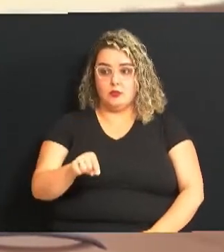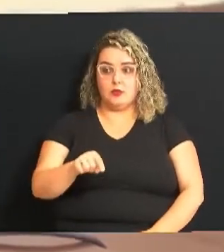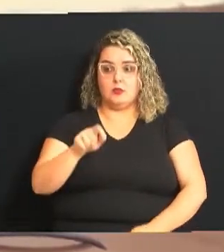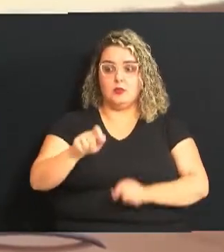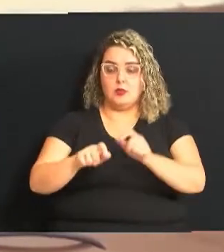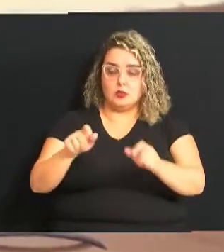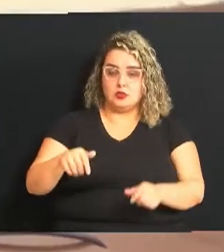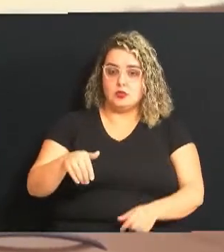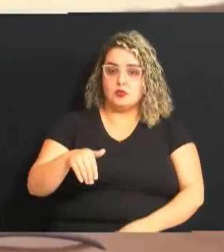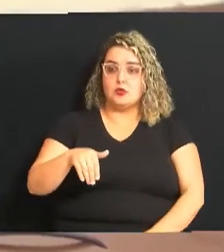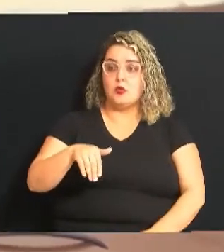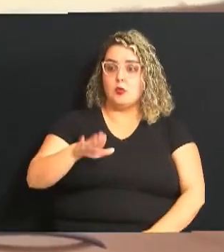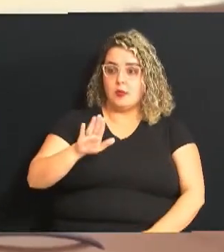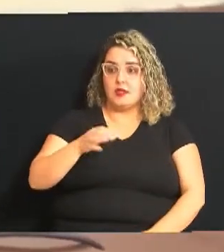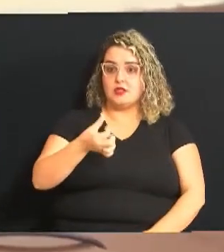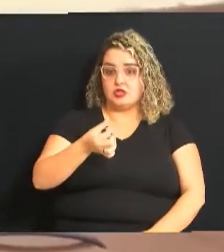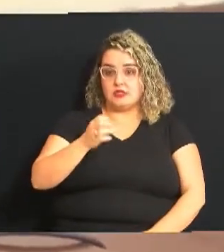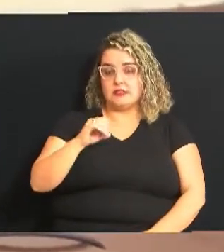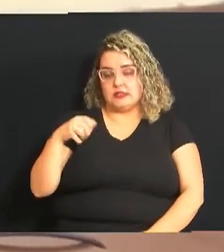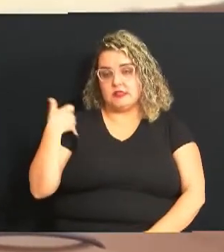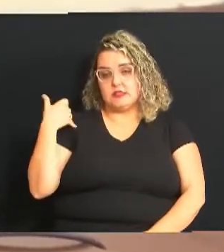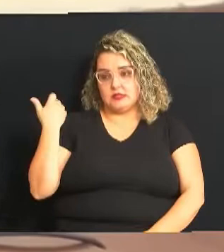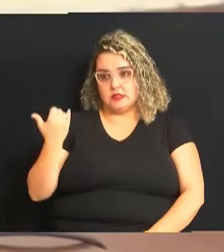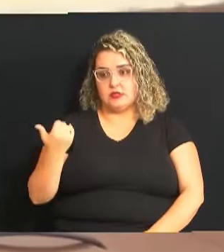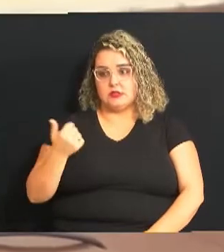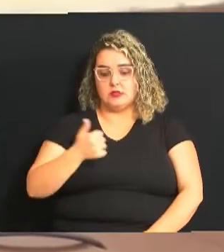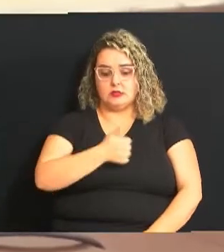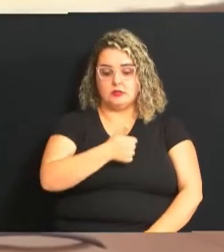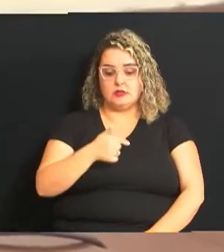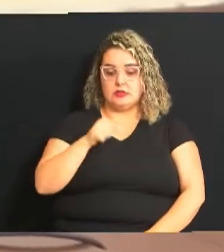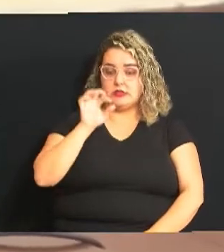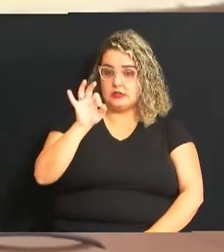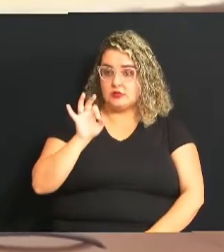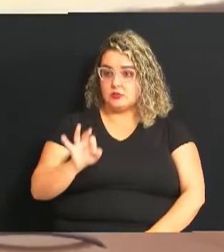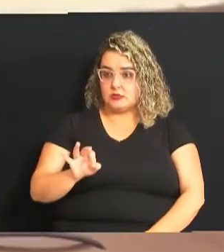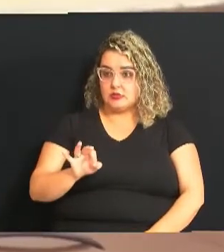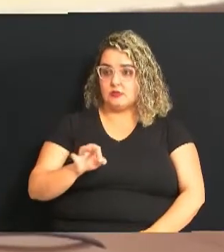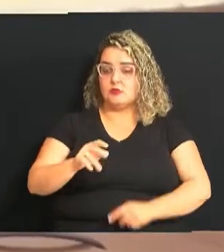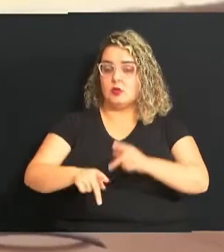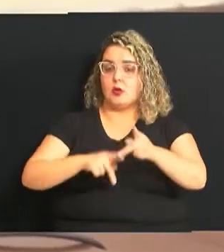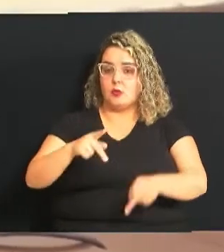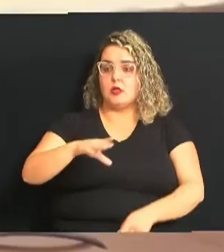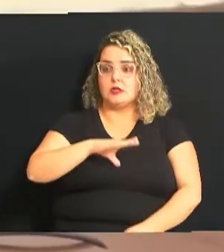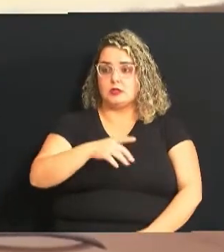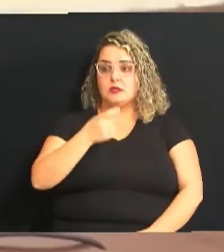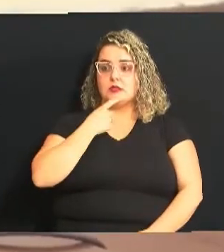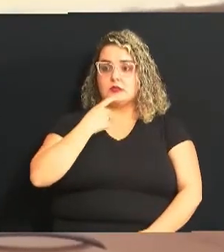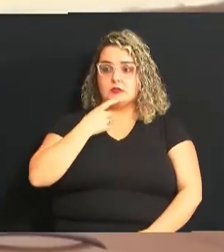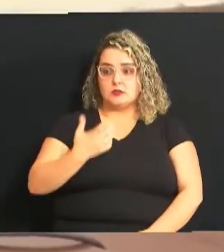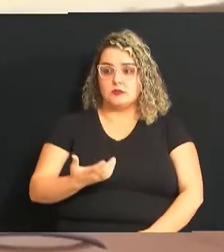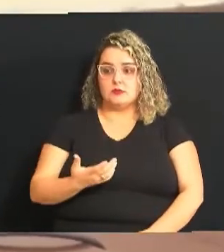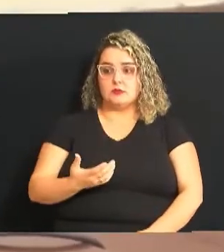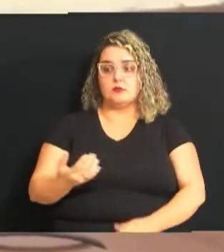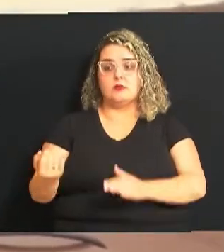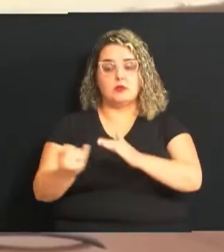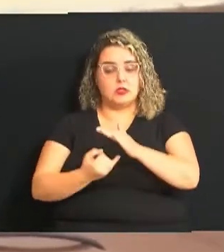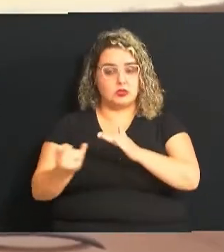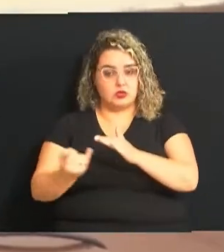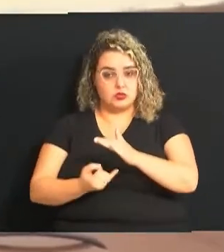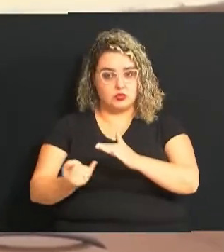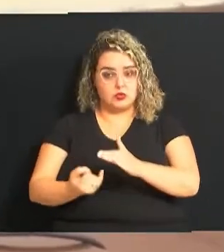60 anos, o que representa 17% da população do município, estimada pela instituição